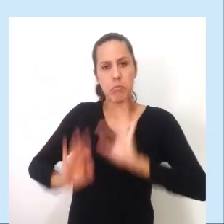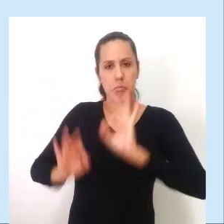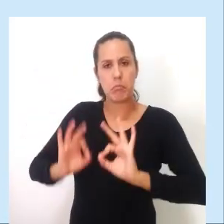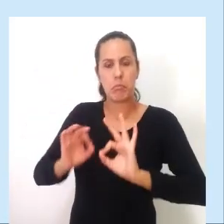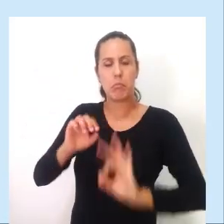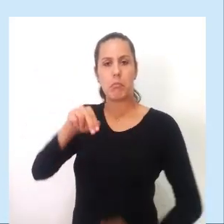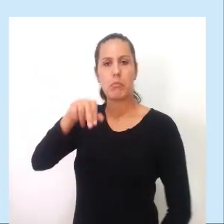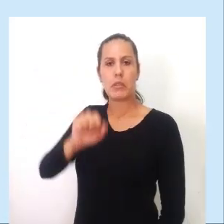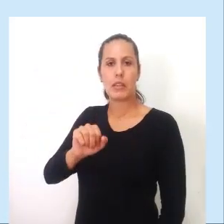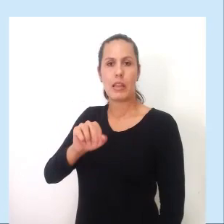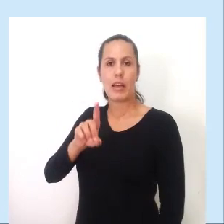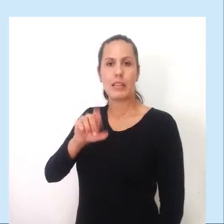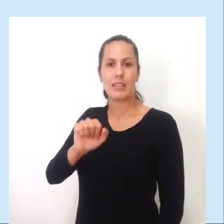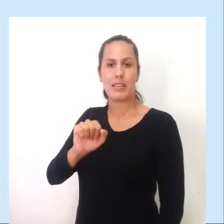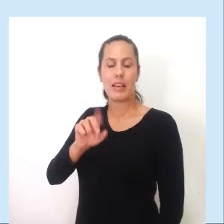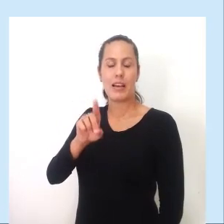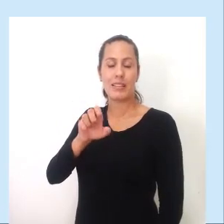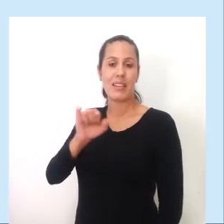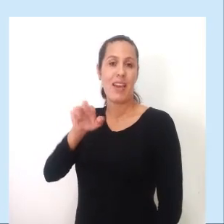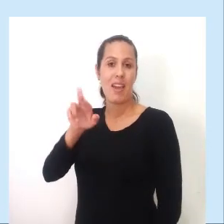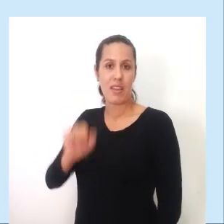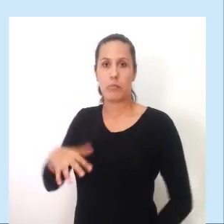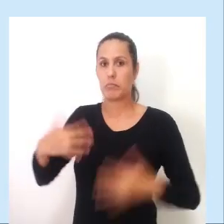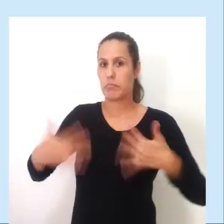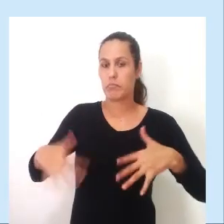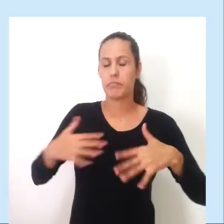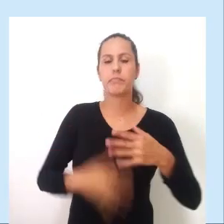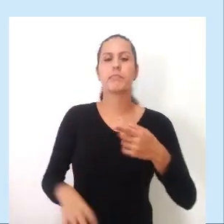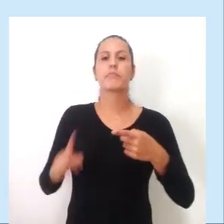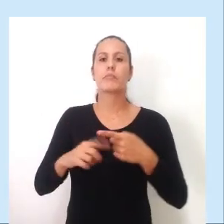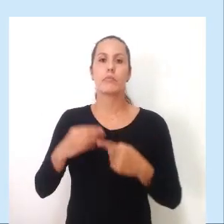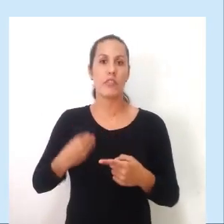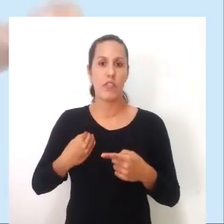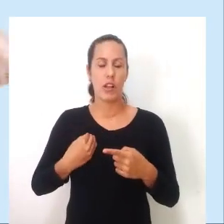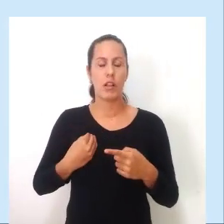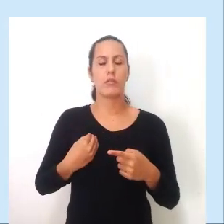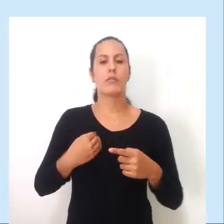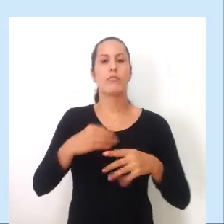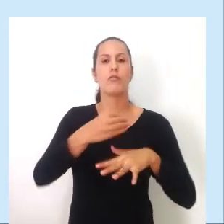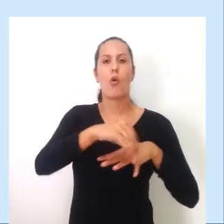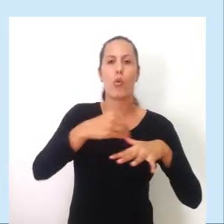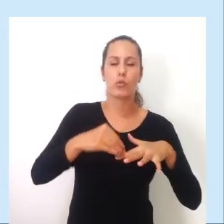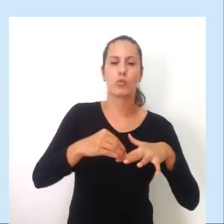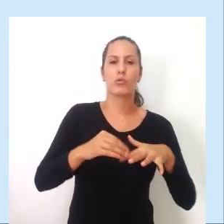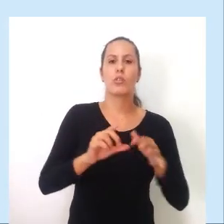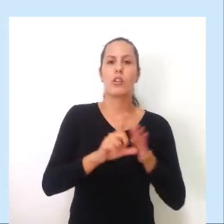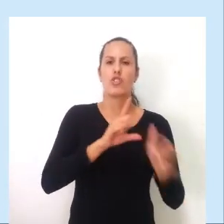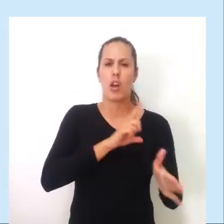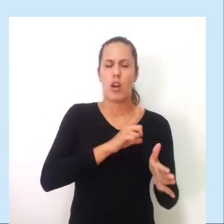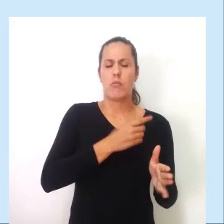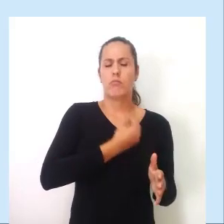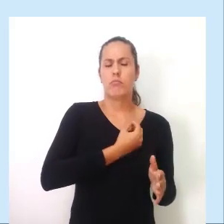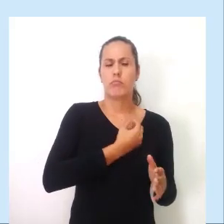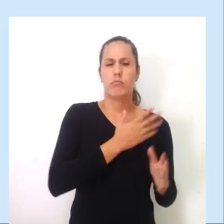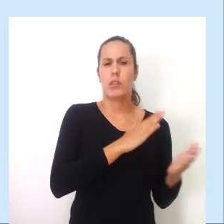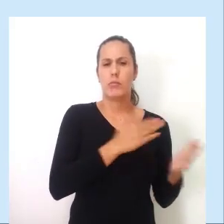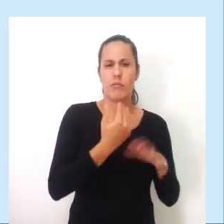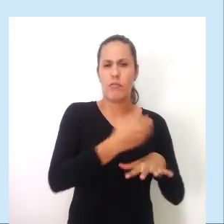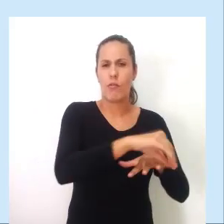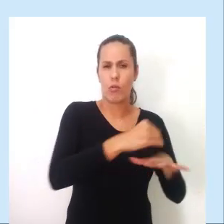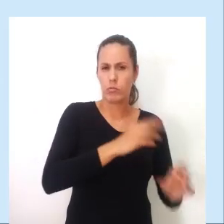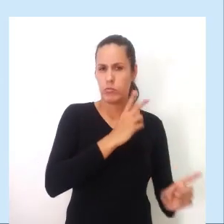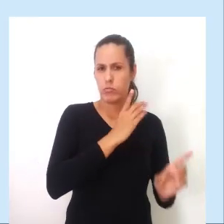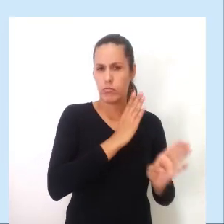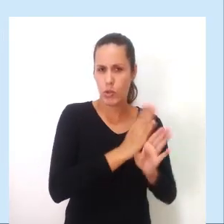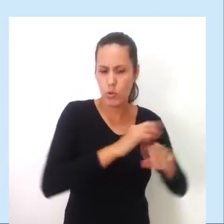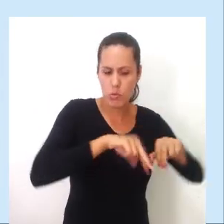réptil e é uma ave. A gente já falou sobre fósseis vivos, que tem que respeitar, que já viveram